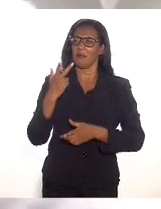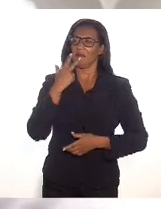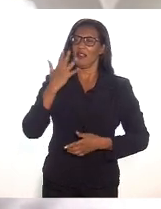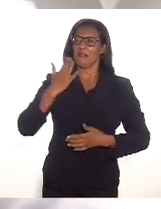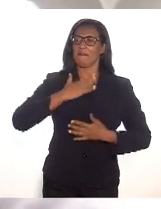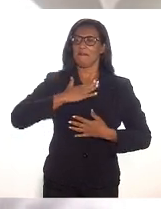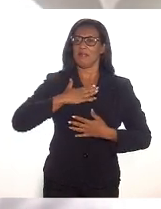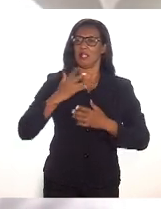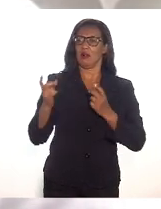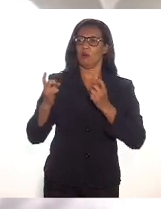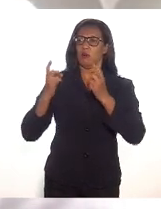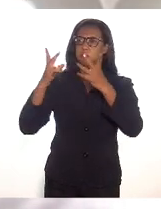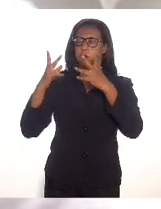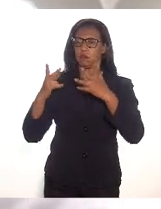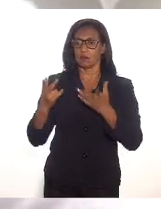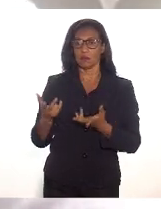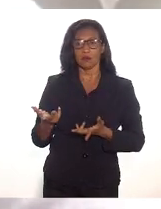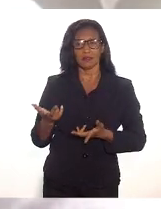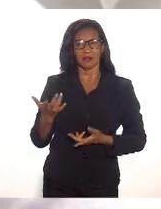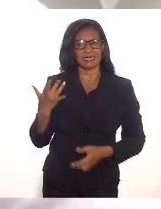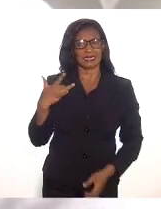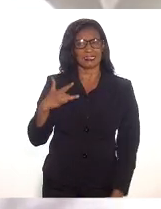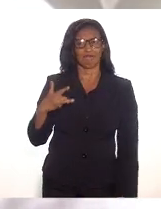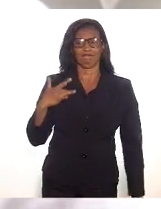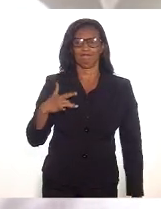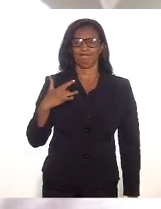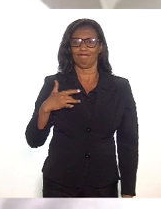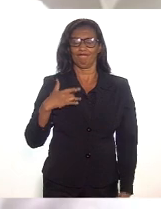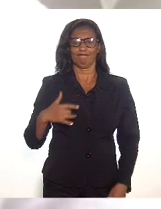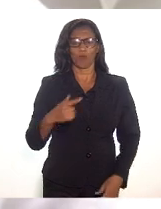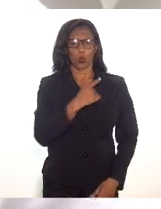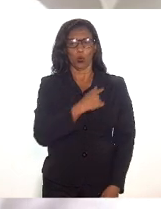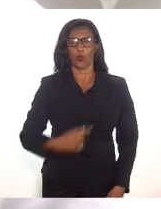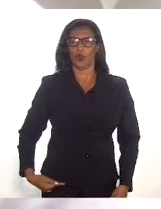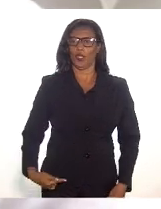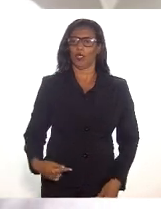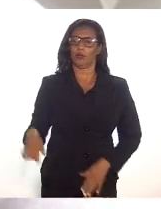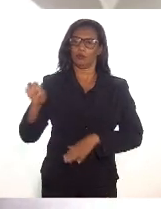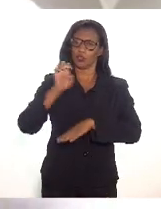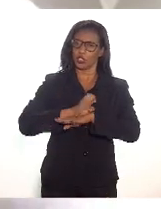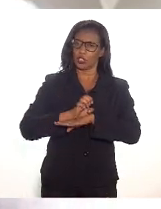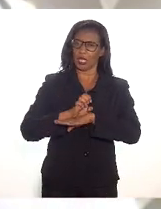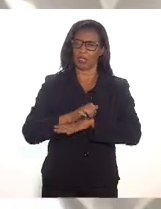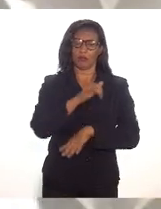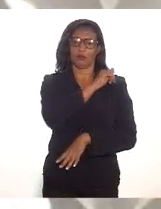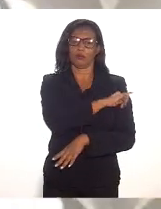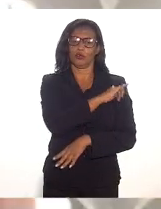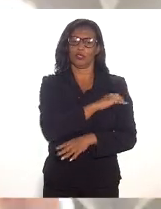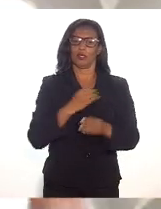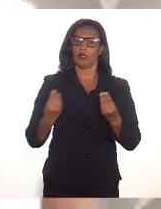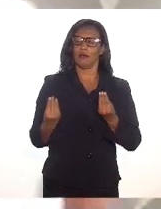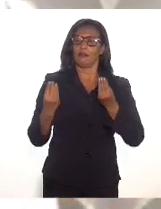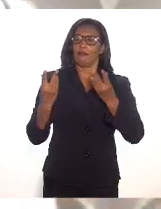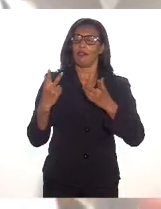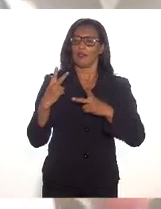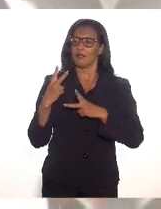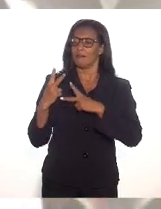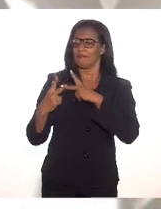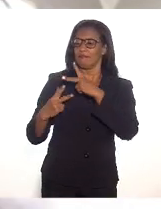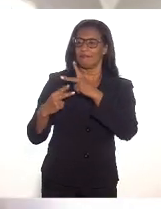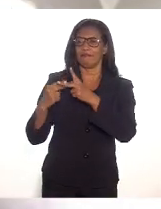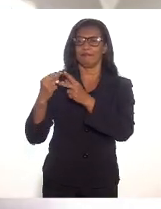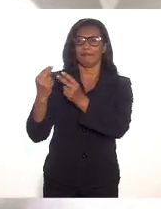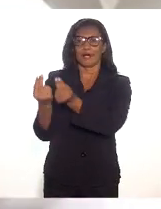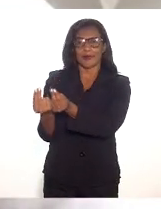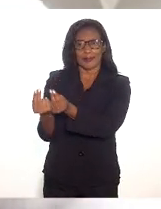sua. E, lamentavelmente, o governo do Estado do Rio de Janeiro quer dar esse presente